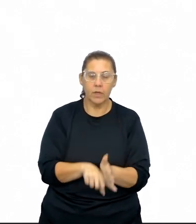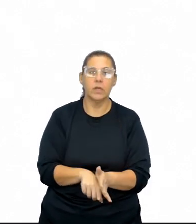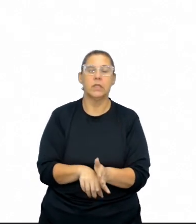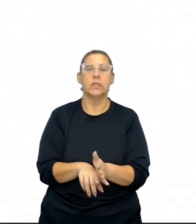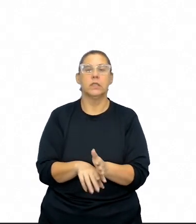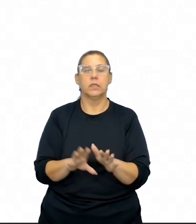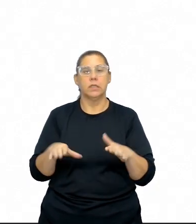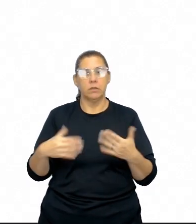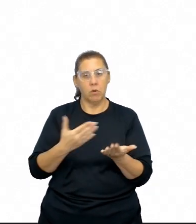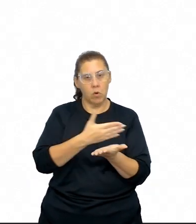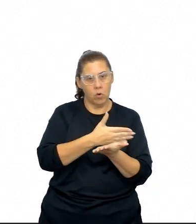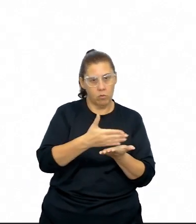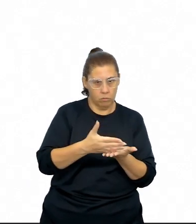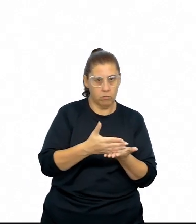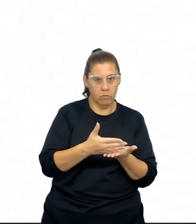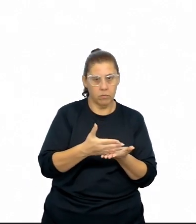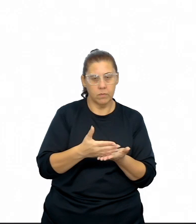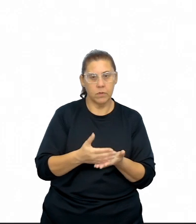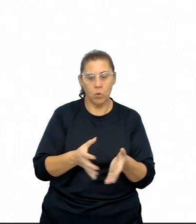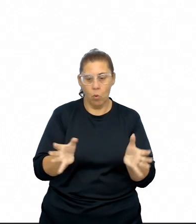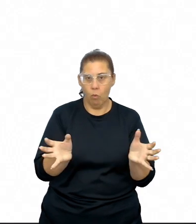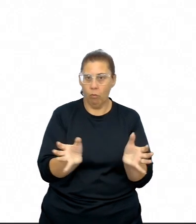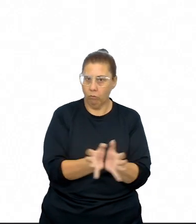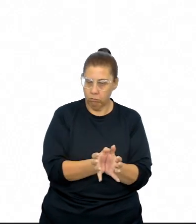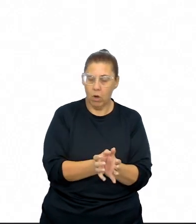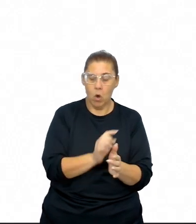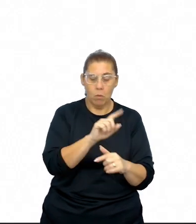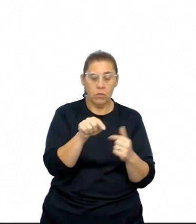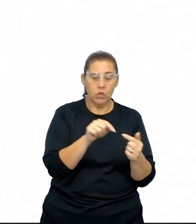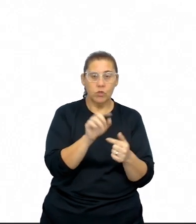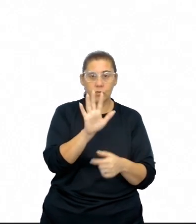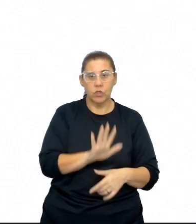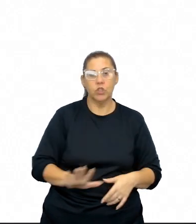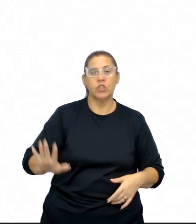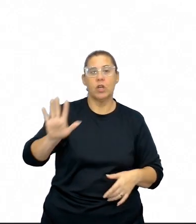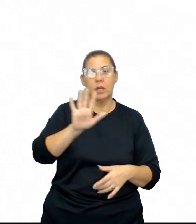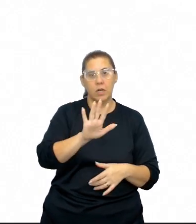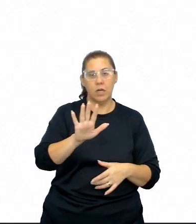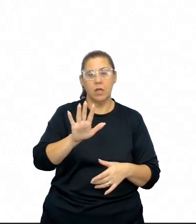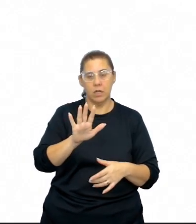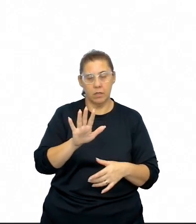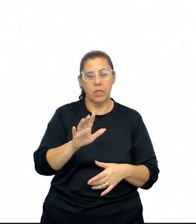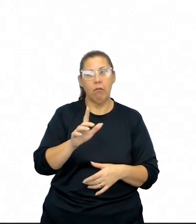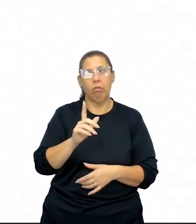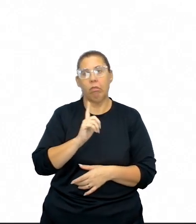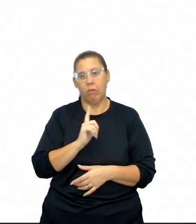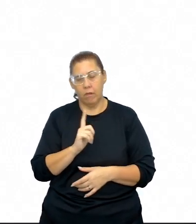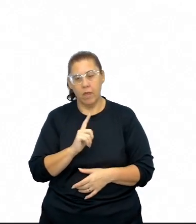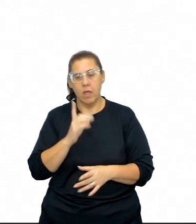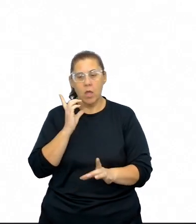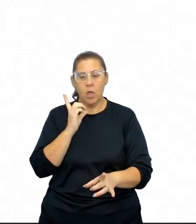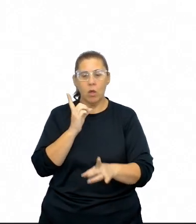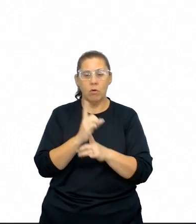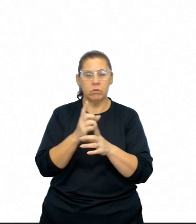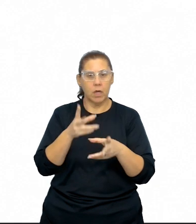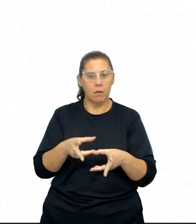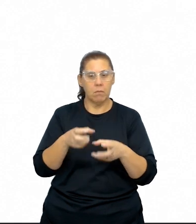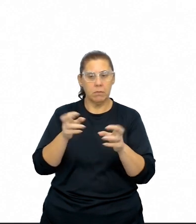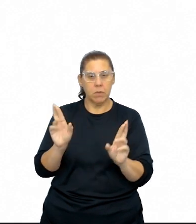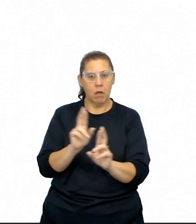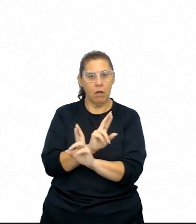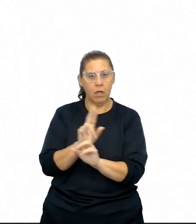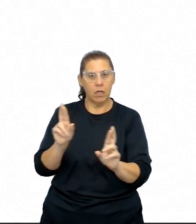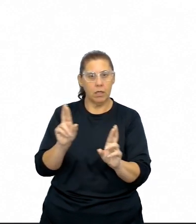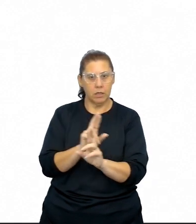então nós iniciamos com um combo, né? O nosso objetivo geral 1 consiste em identificar e estabelecer